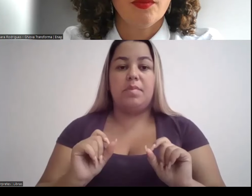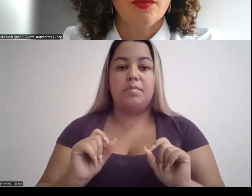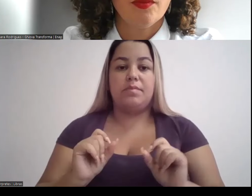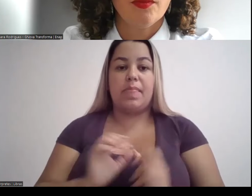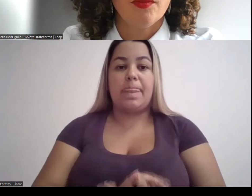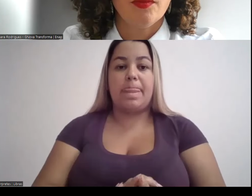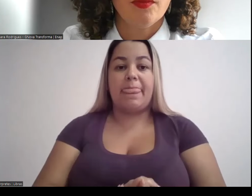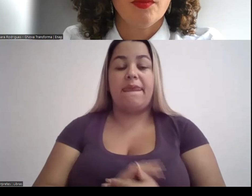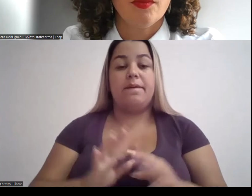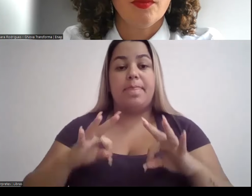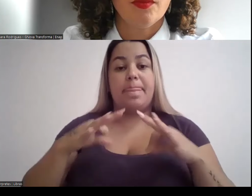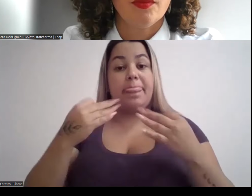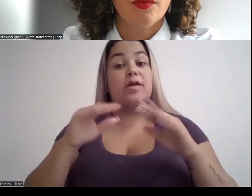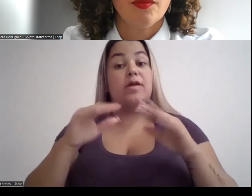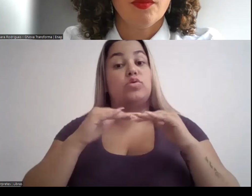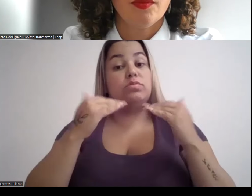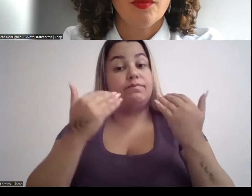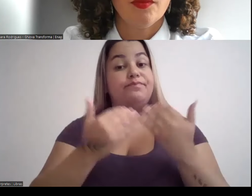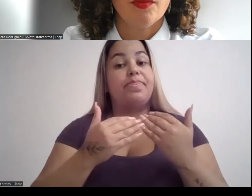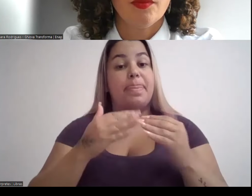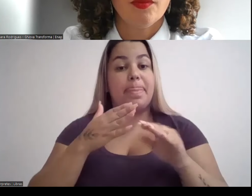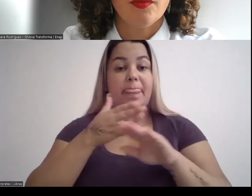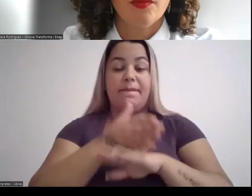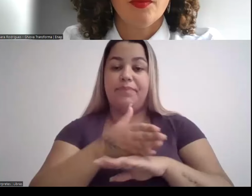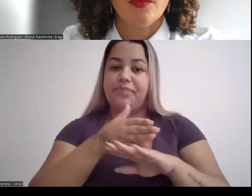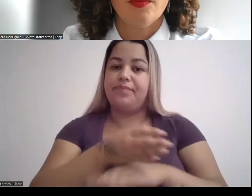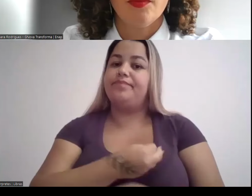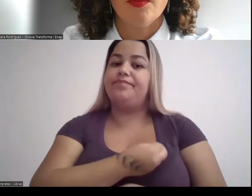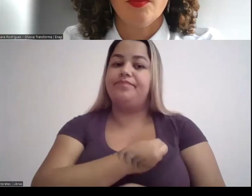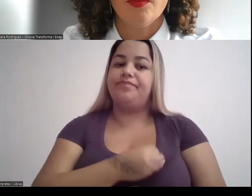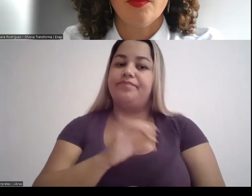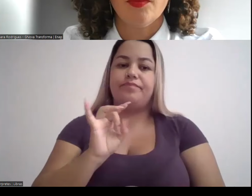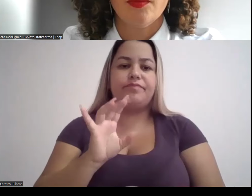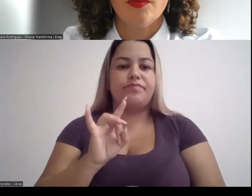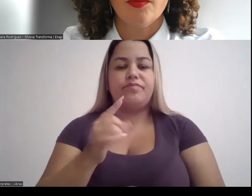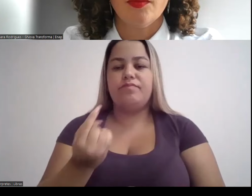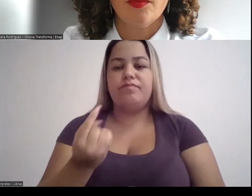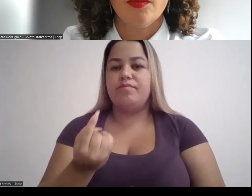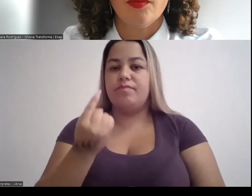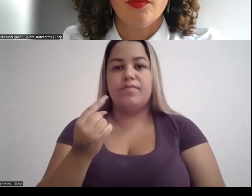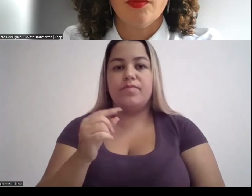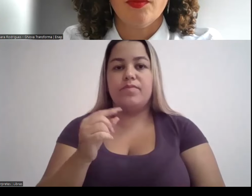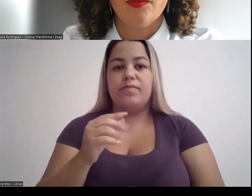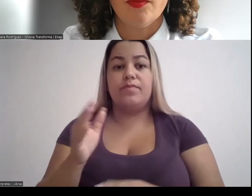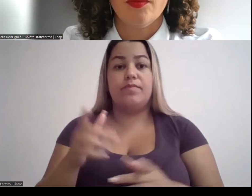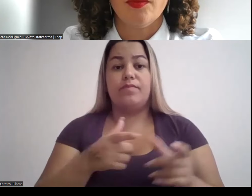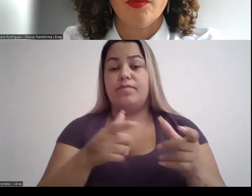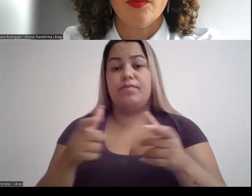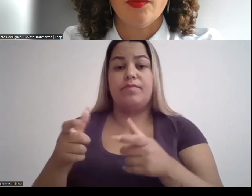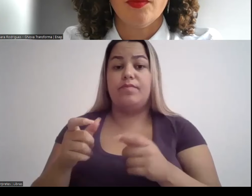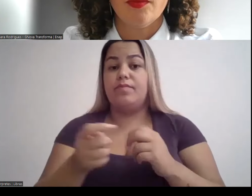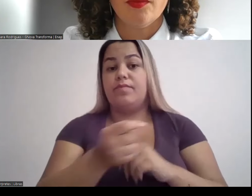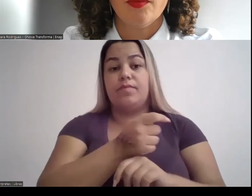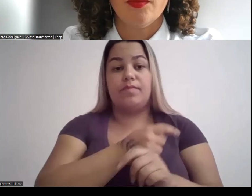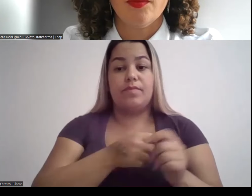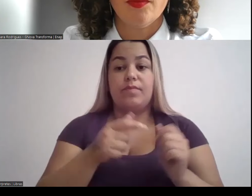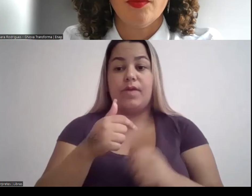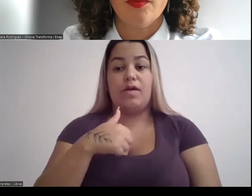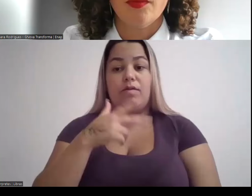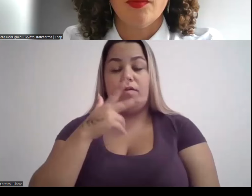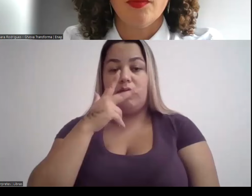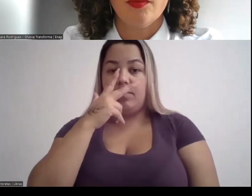toda a comunidade possa participar disso. Não apenas alguns segmentos, não apenas alguns setores econômicos. E eu acho que a economia